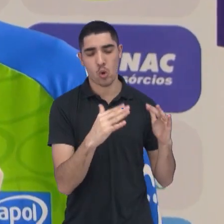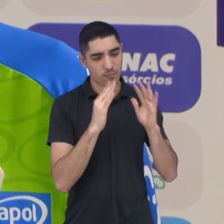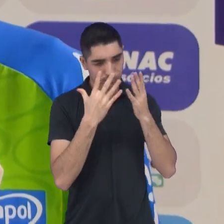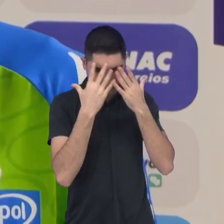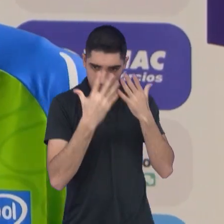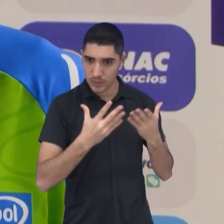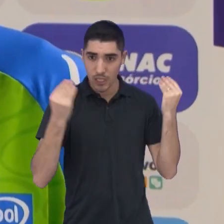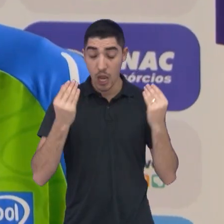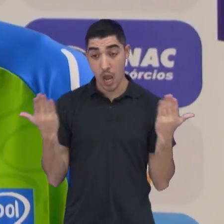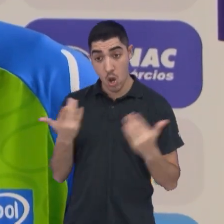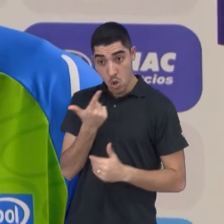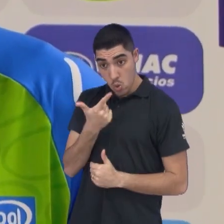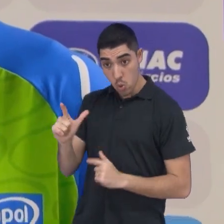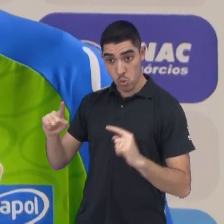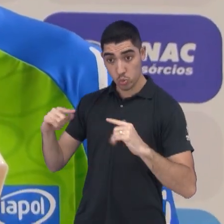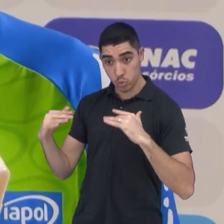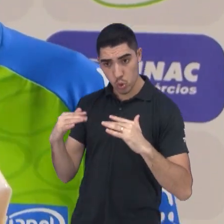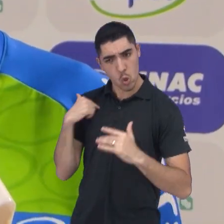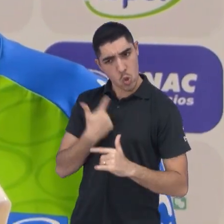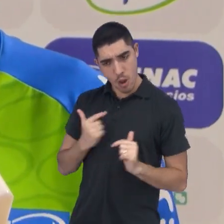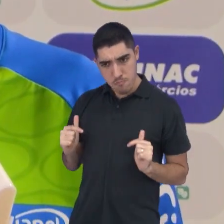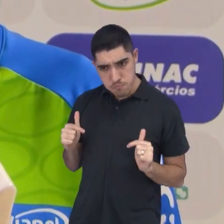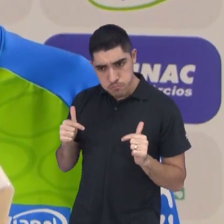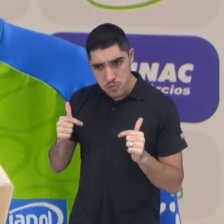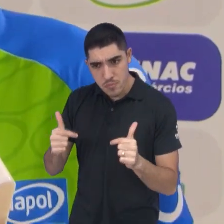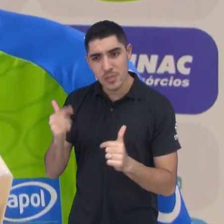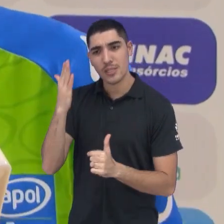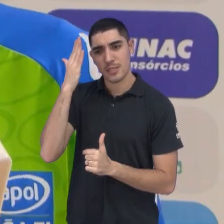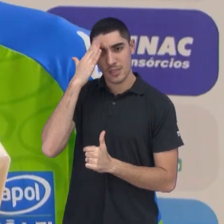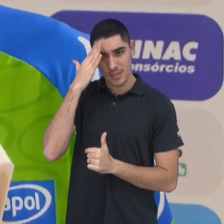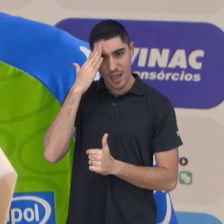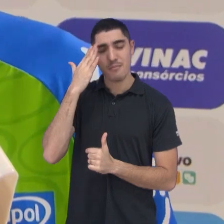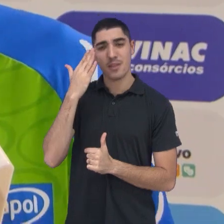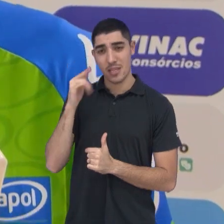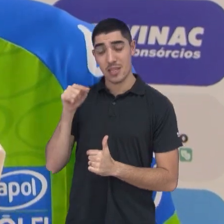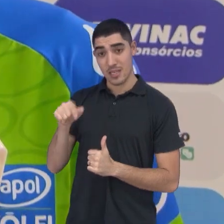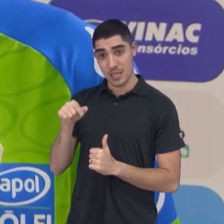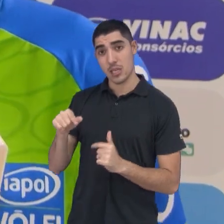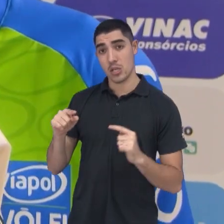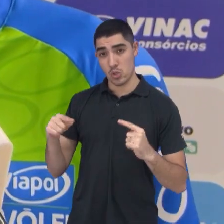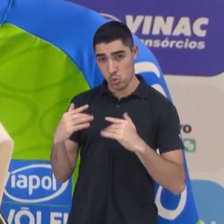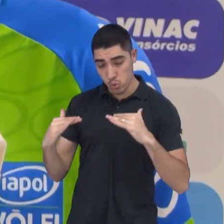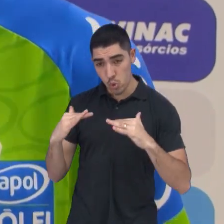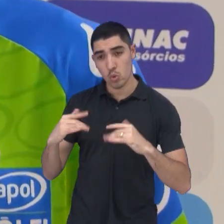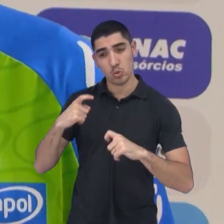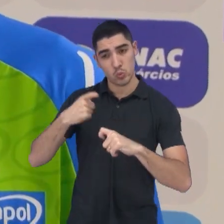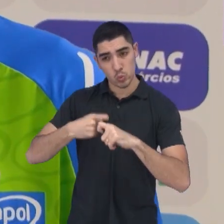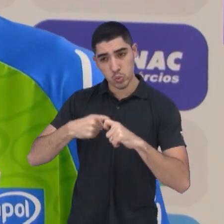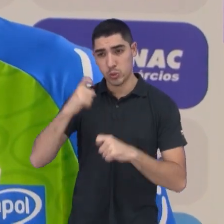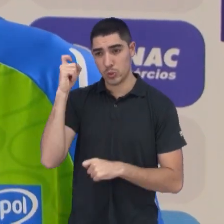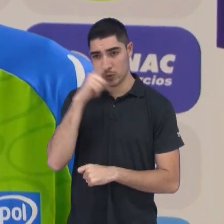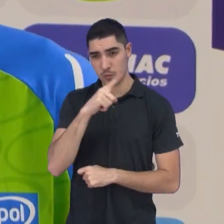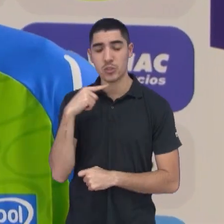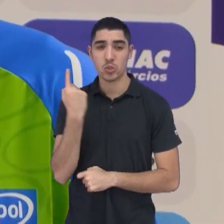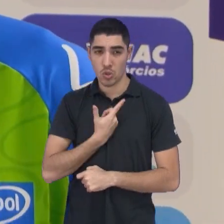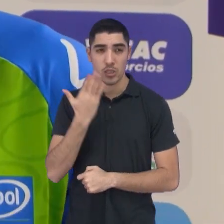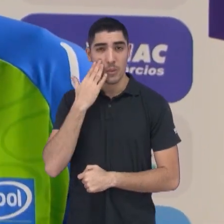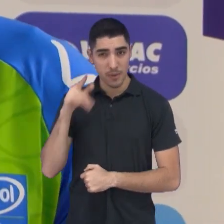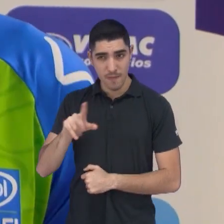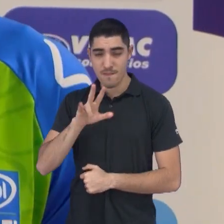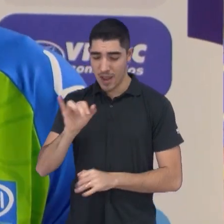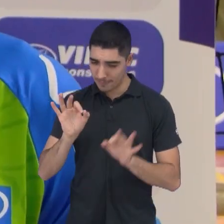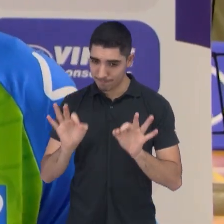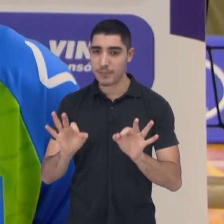para o próximo jogo, que a gente sabe do adversário campeão da última Superliga, então vai ser um jogo muito